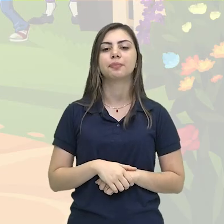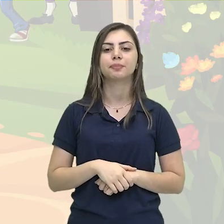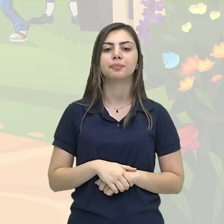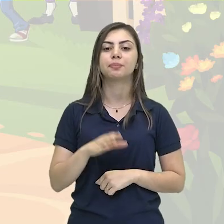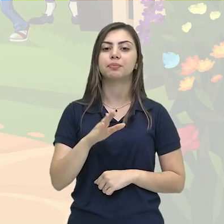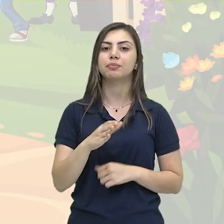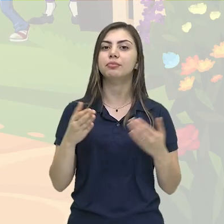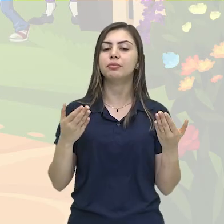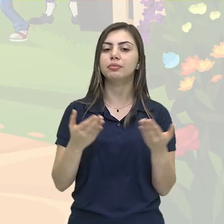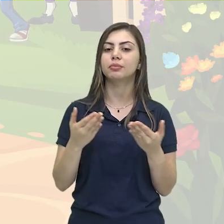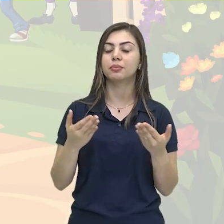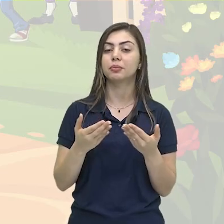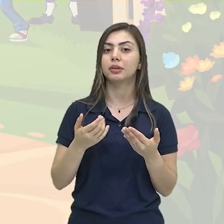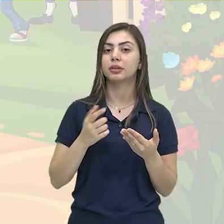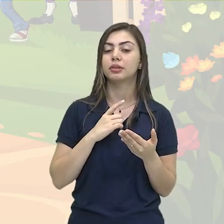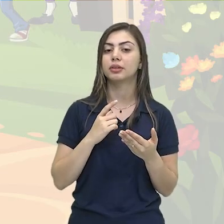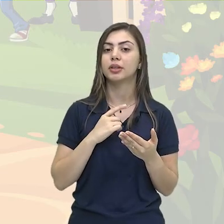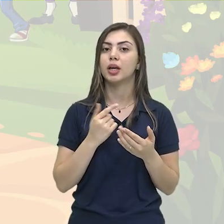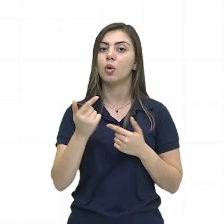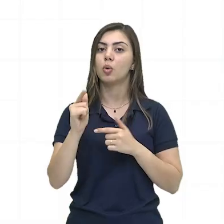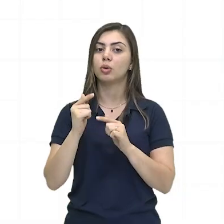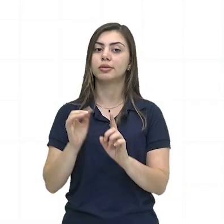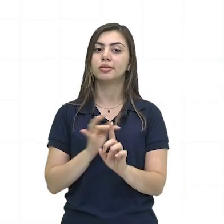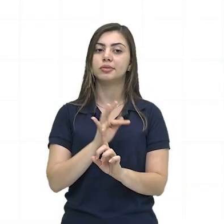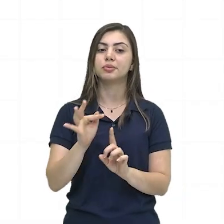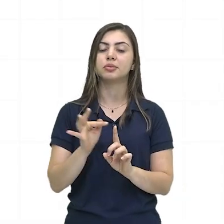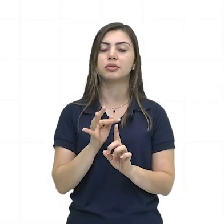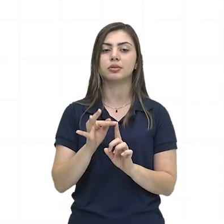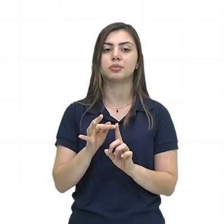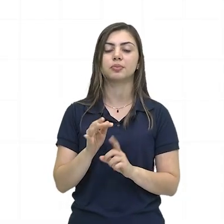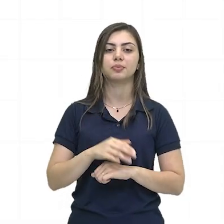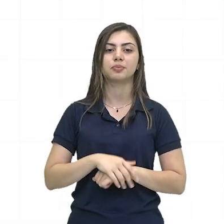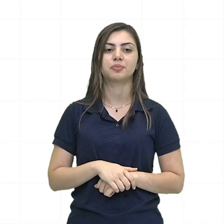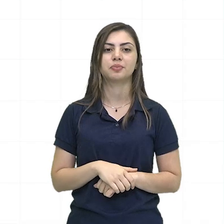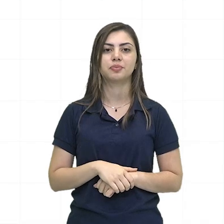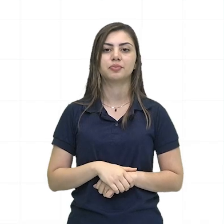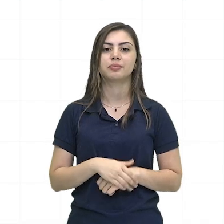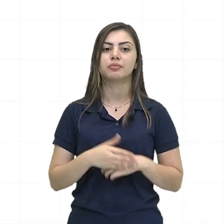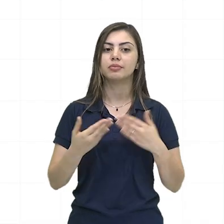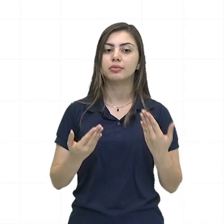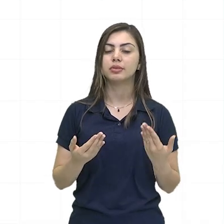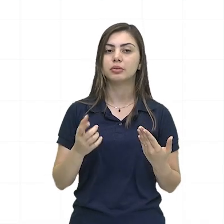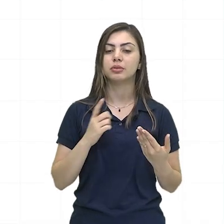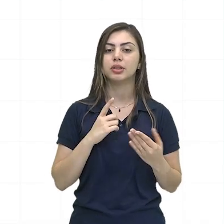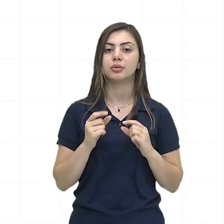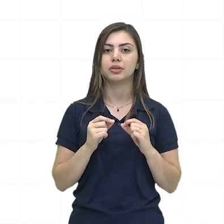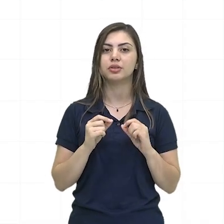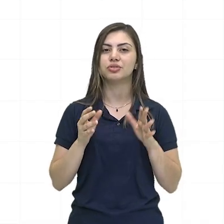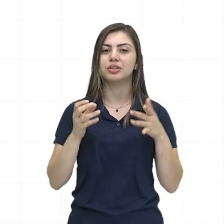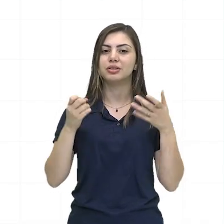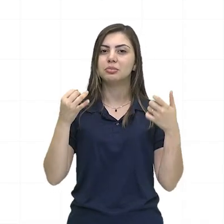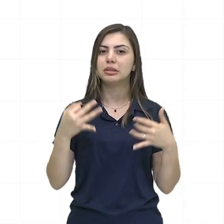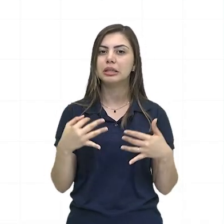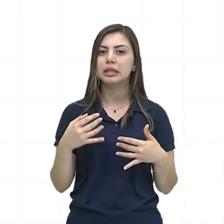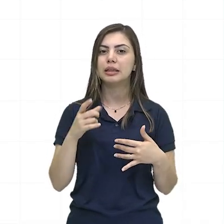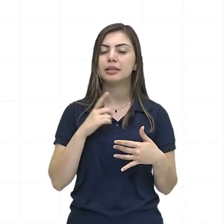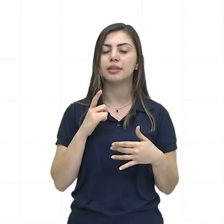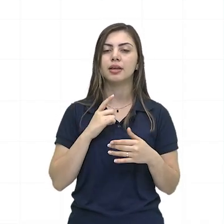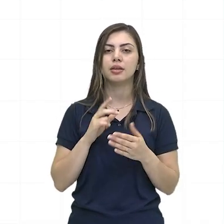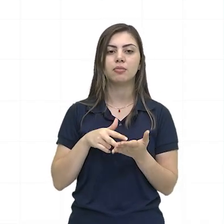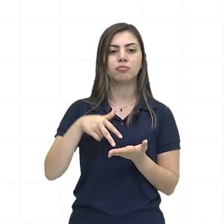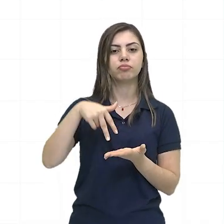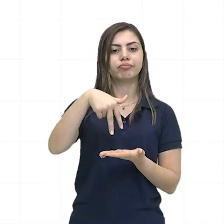ver mais essas funções agora. Então, a função de sustentação, que a professora citou para vocês